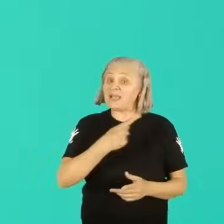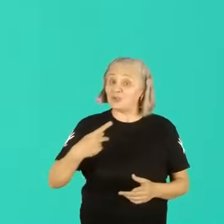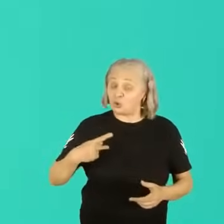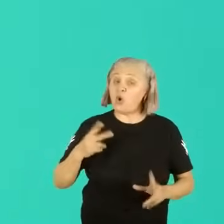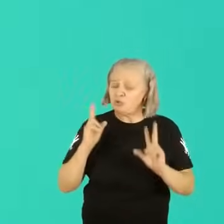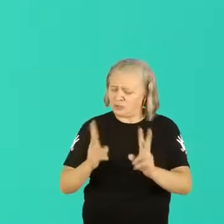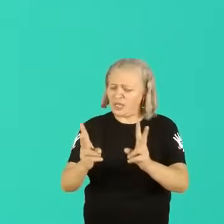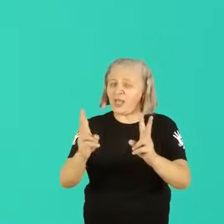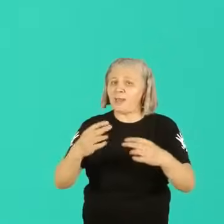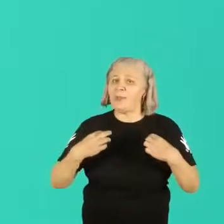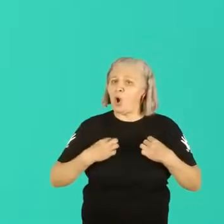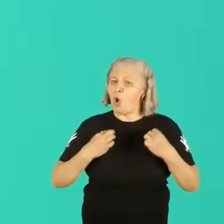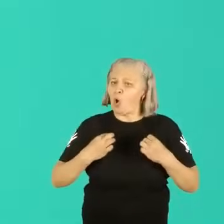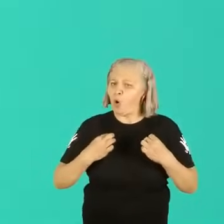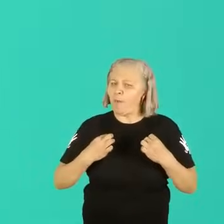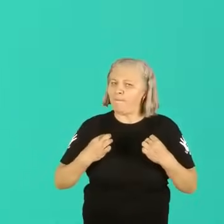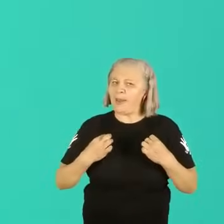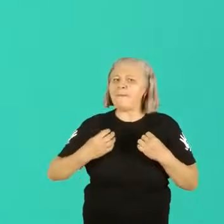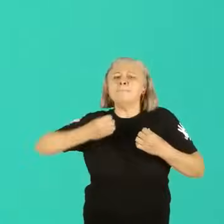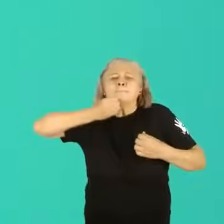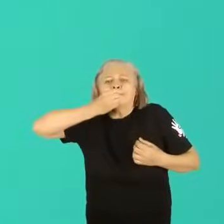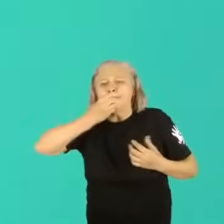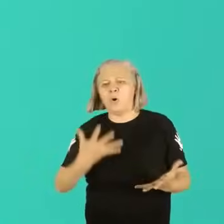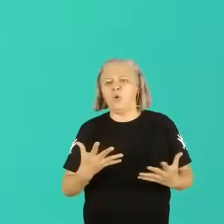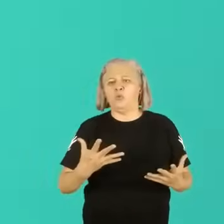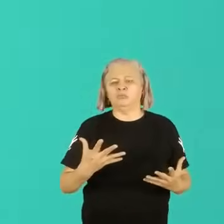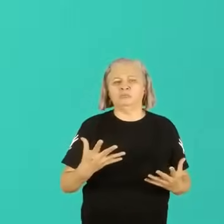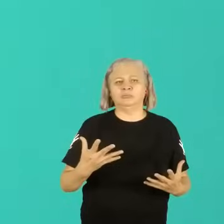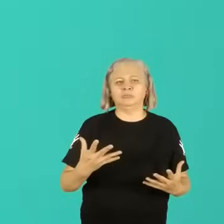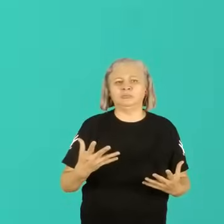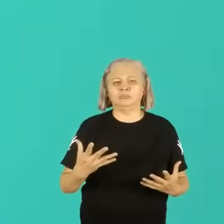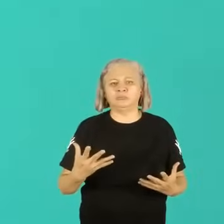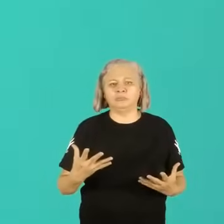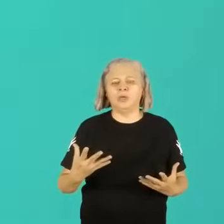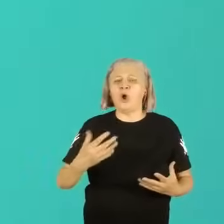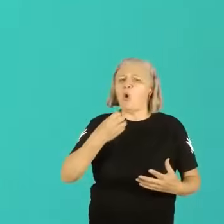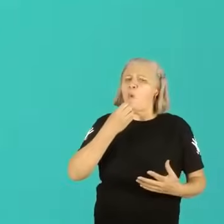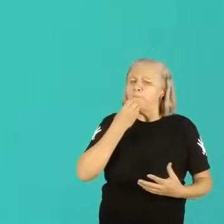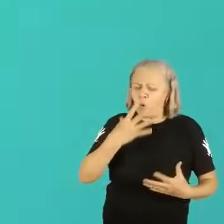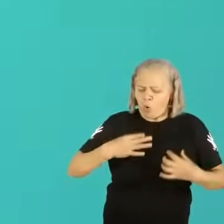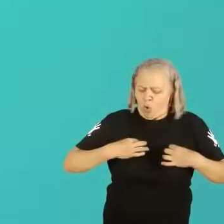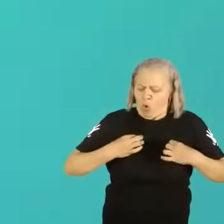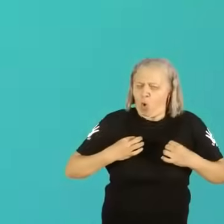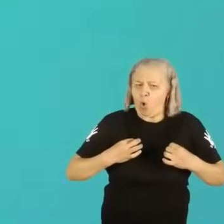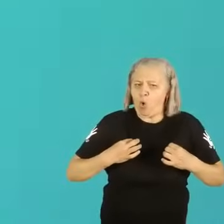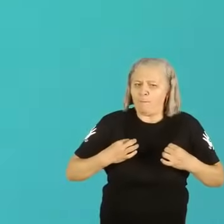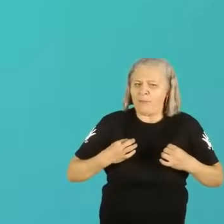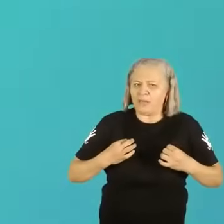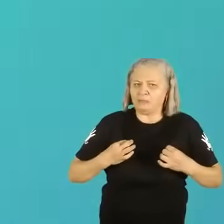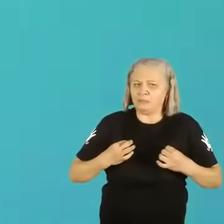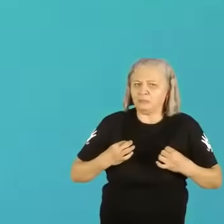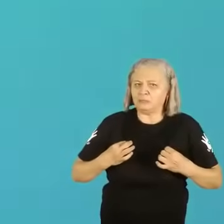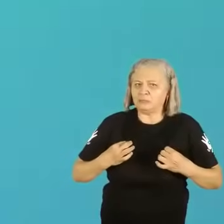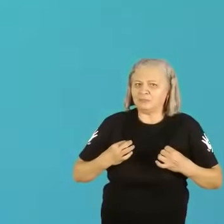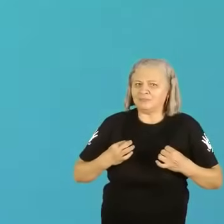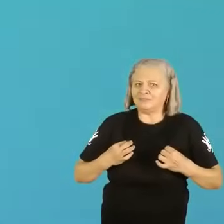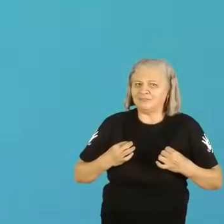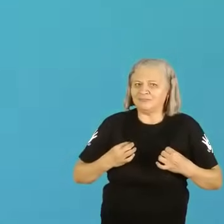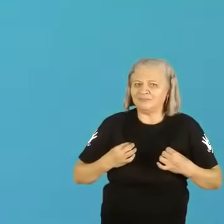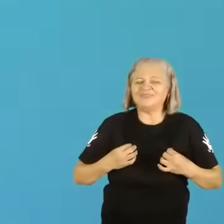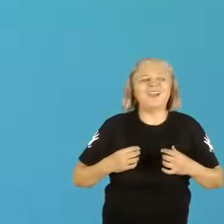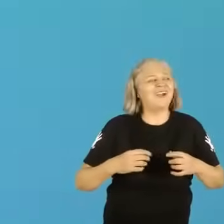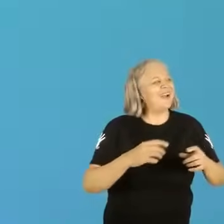meu pai dizia assim, ó, roupa boa é roupa de igreja. Ela dava paz do Senhor para mim no